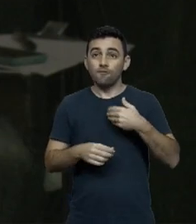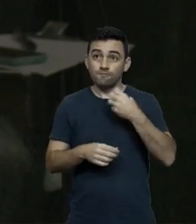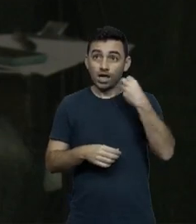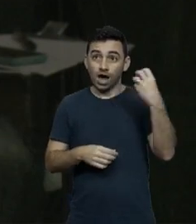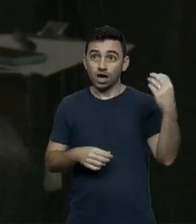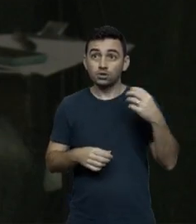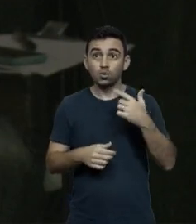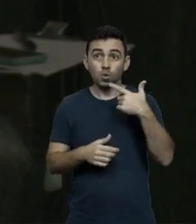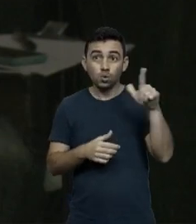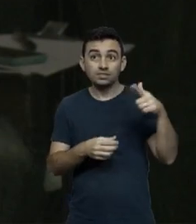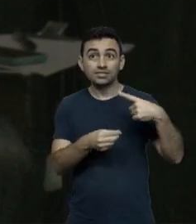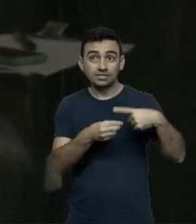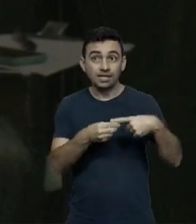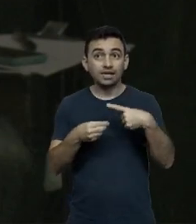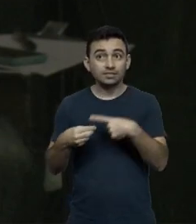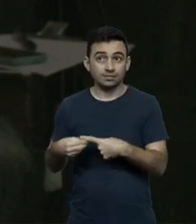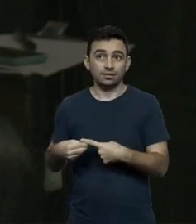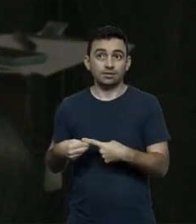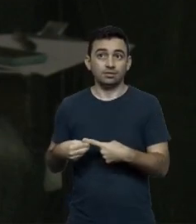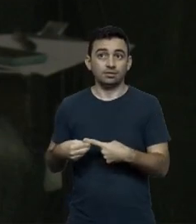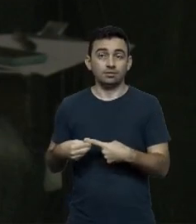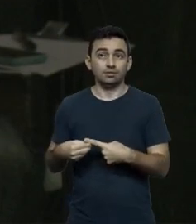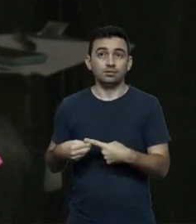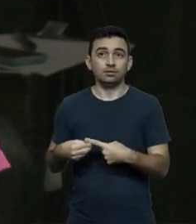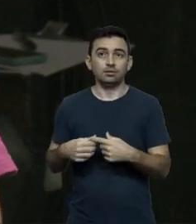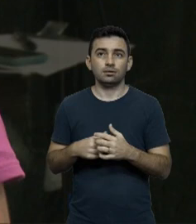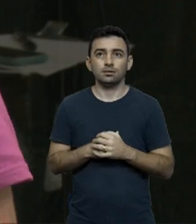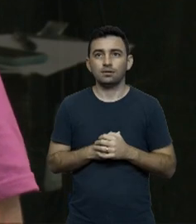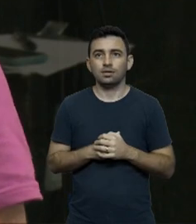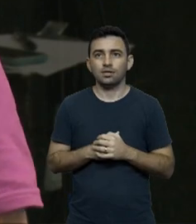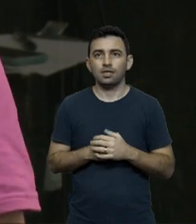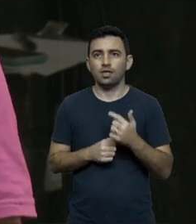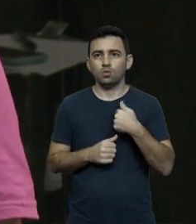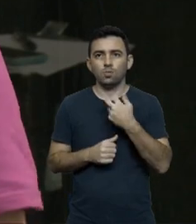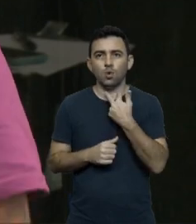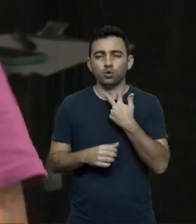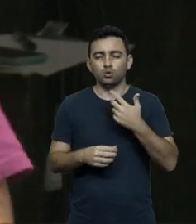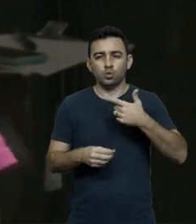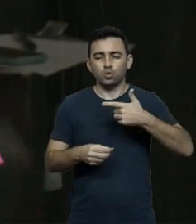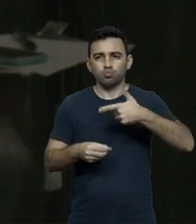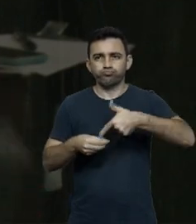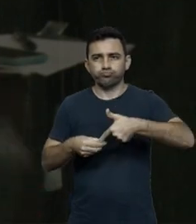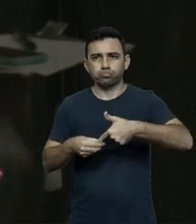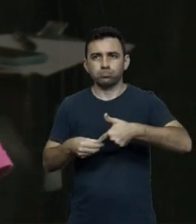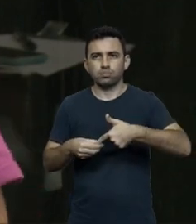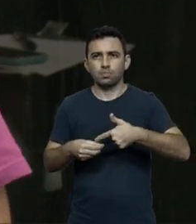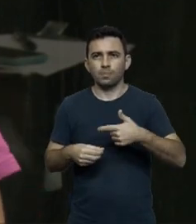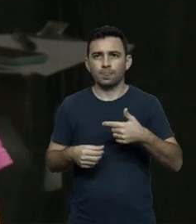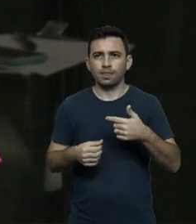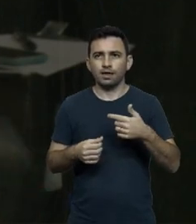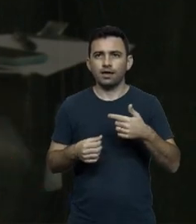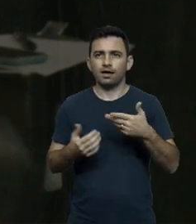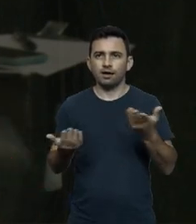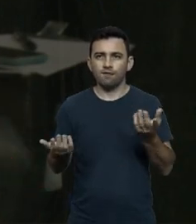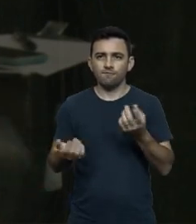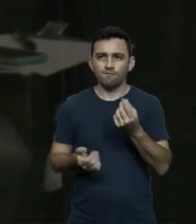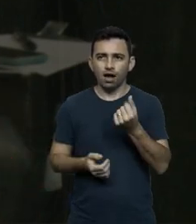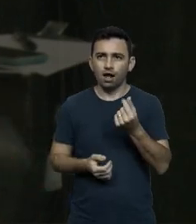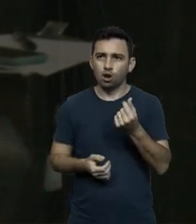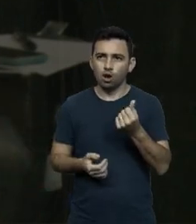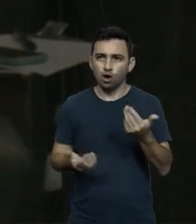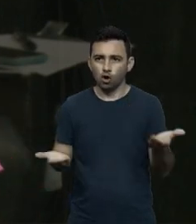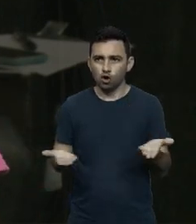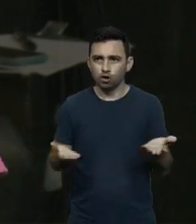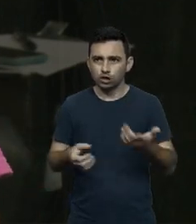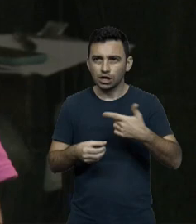outro item que não está na verdade duas cidades fora da minha para trabalhar eu não posso chegar no posto de combustível Qual o preço maravilhoso que se encontra